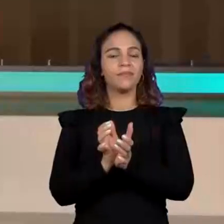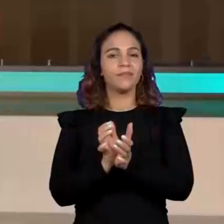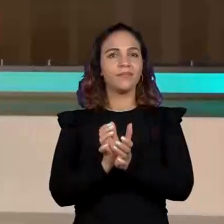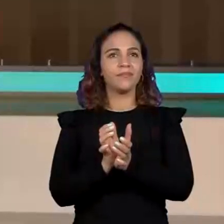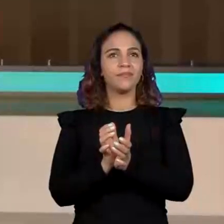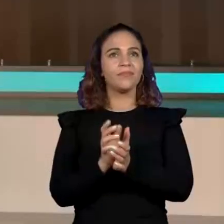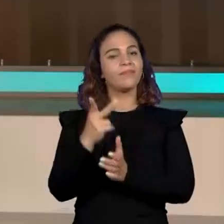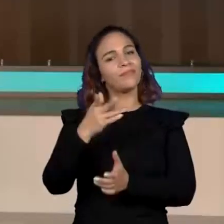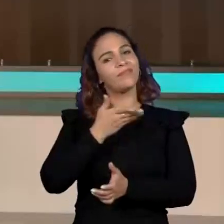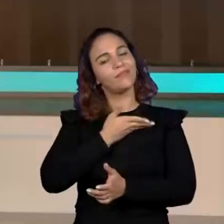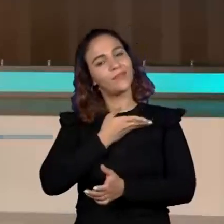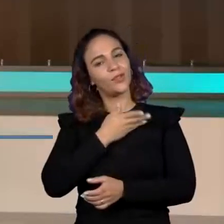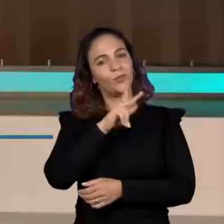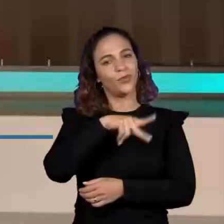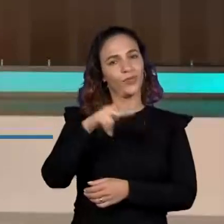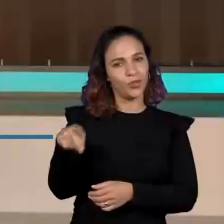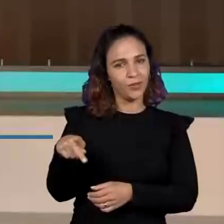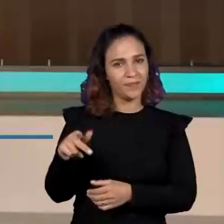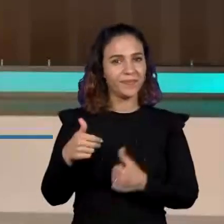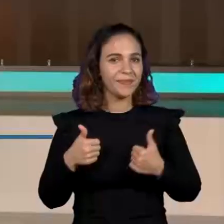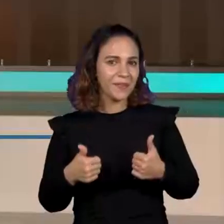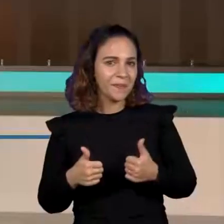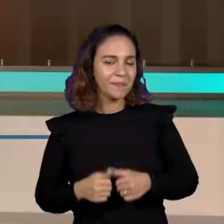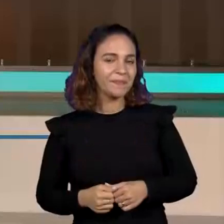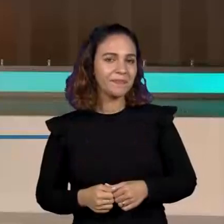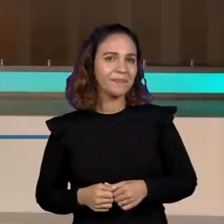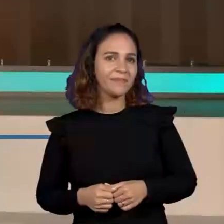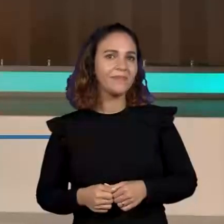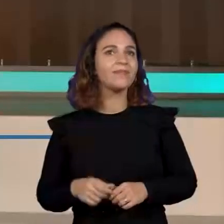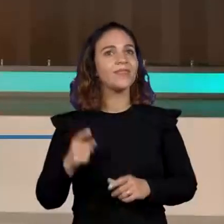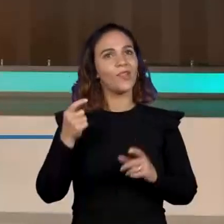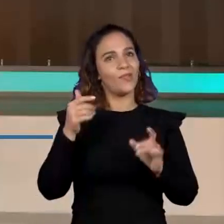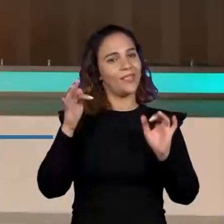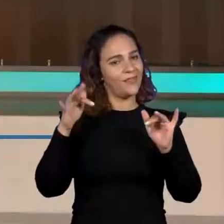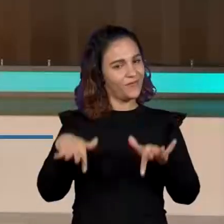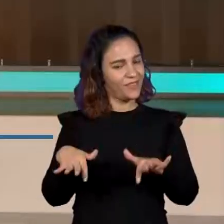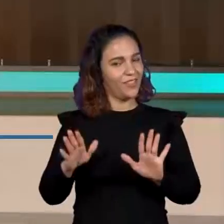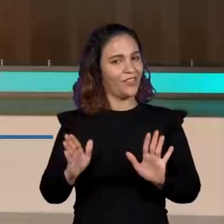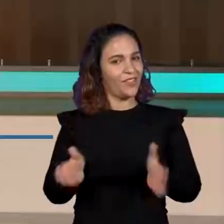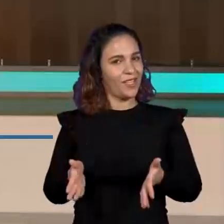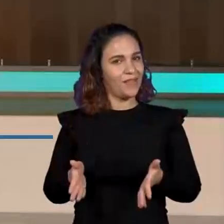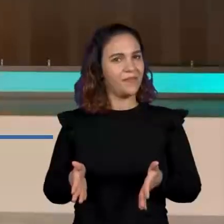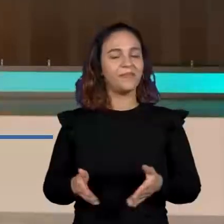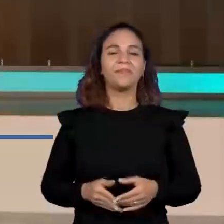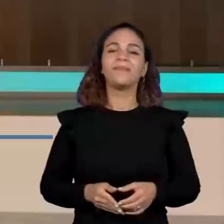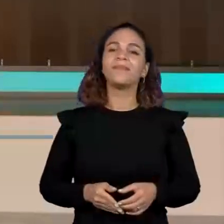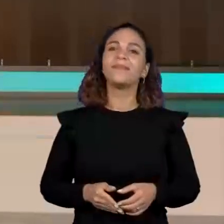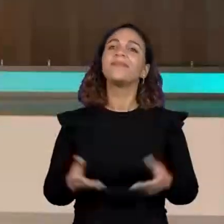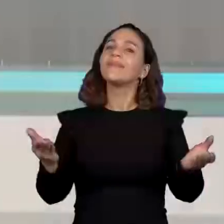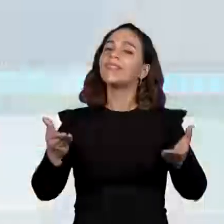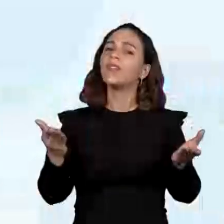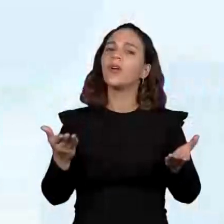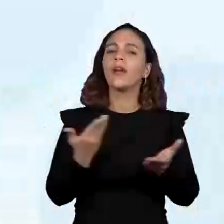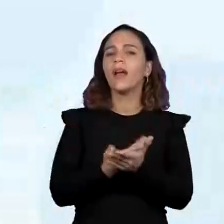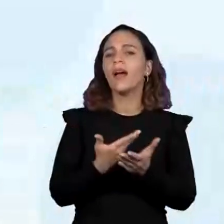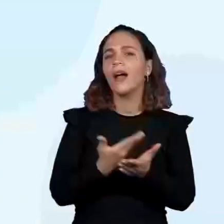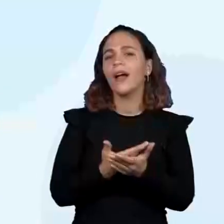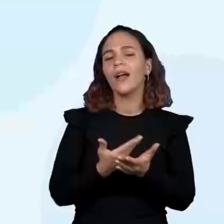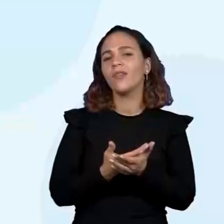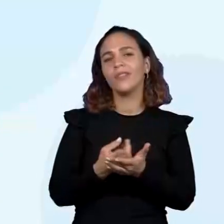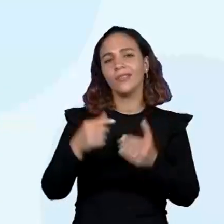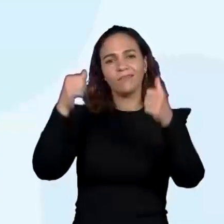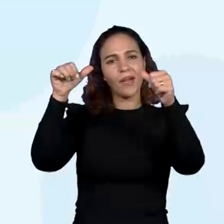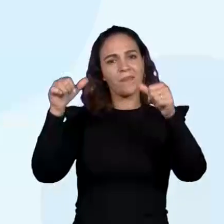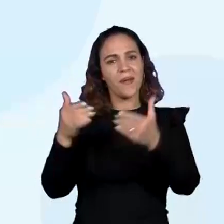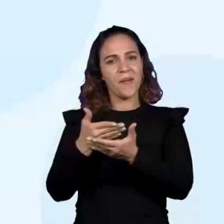de colegas e professores, certo? Fizemos praticamente tudo, hein? Mas vamos finalizando a nossa aula, o